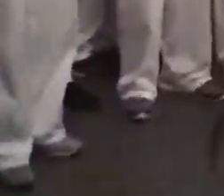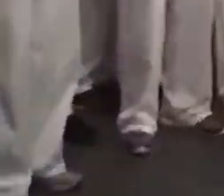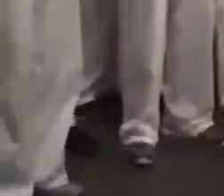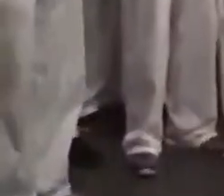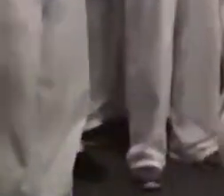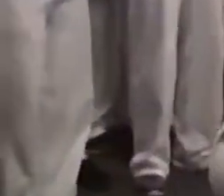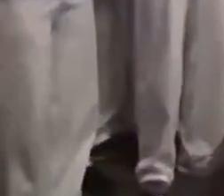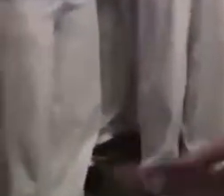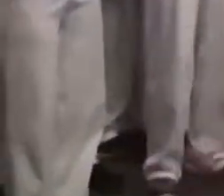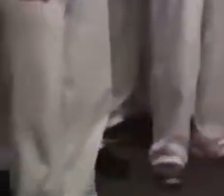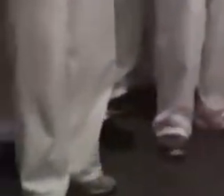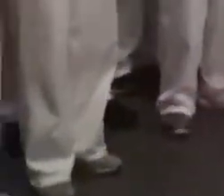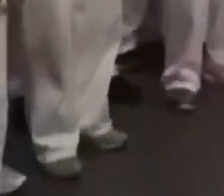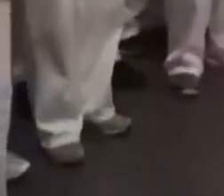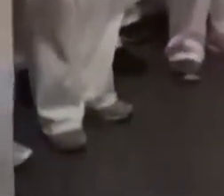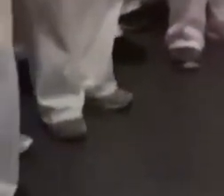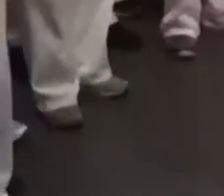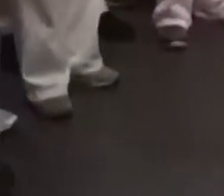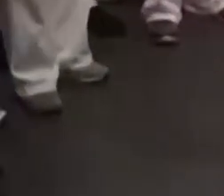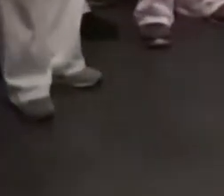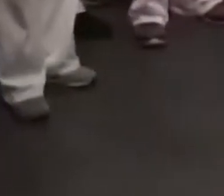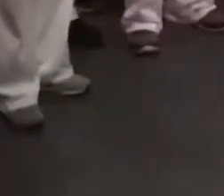E aí